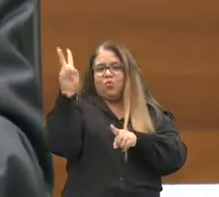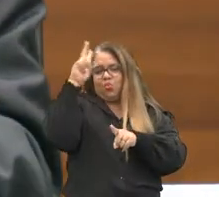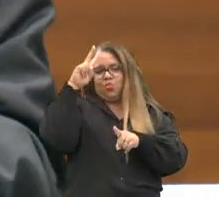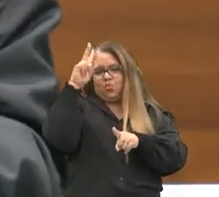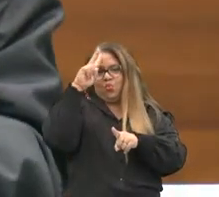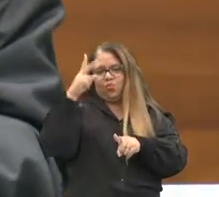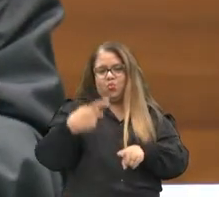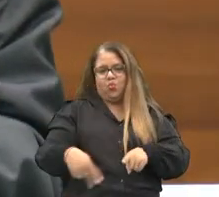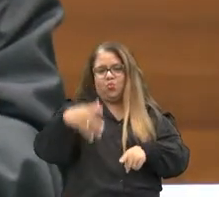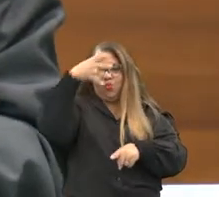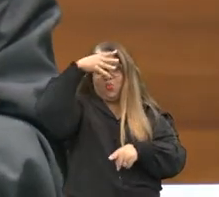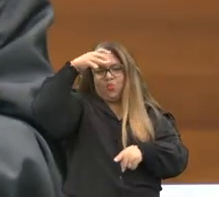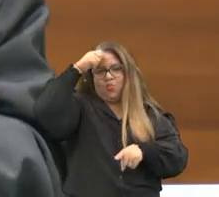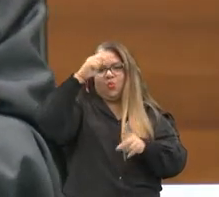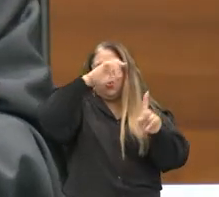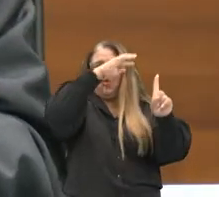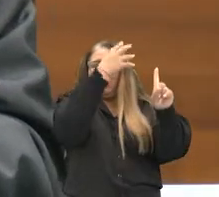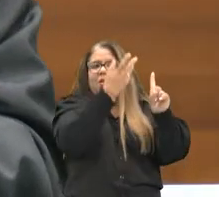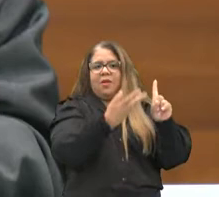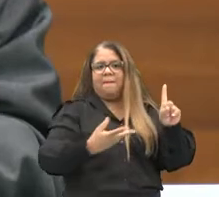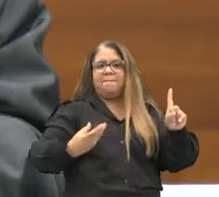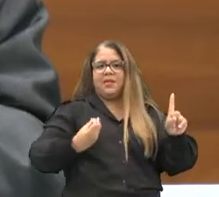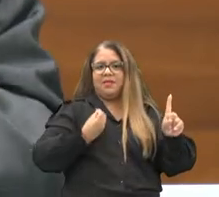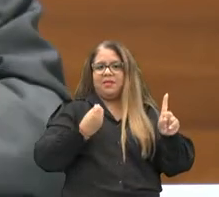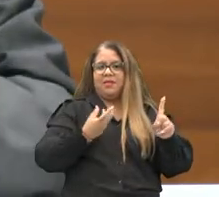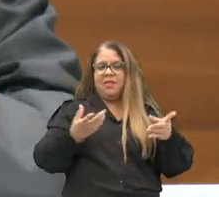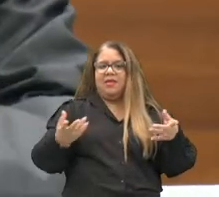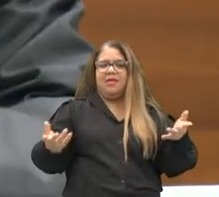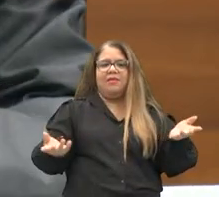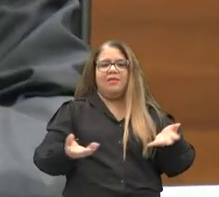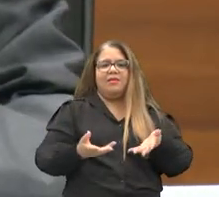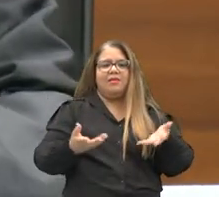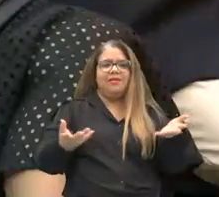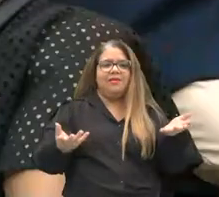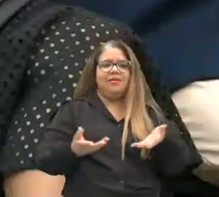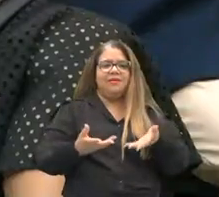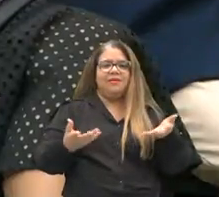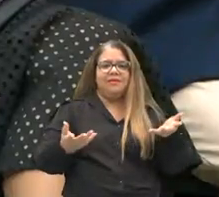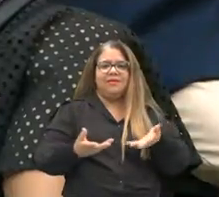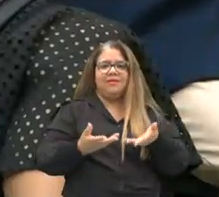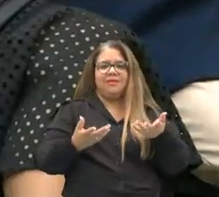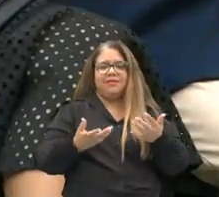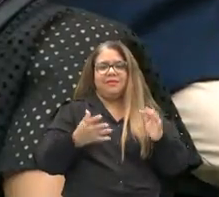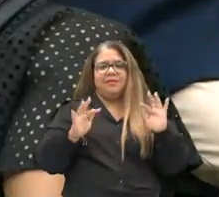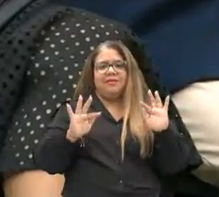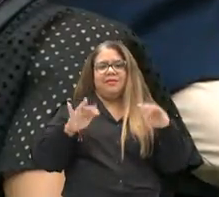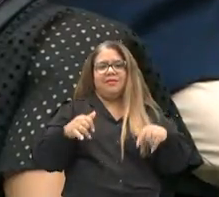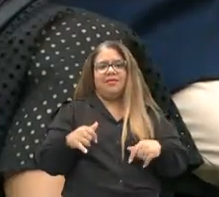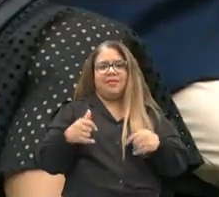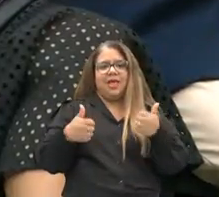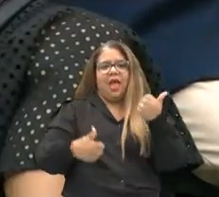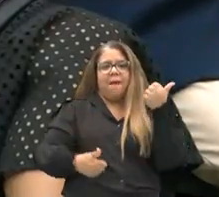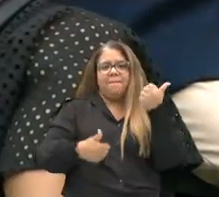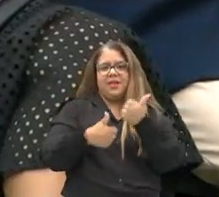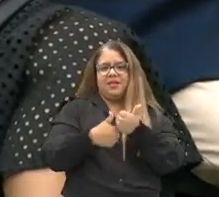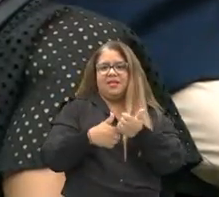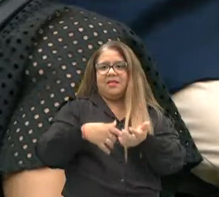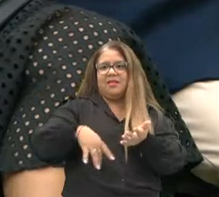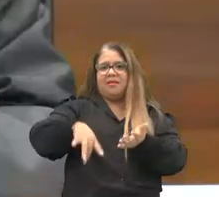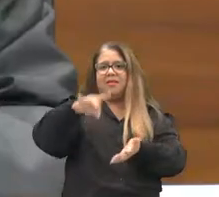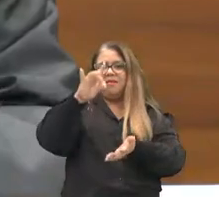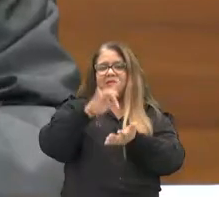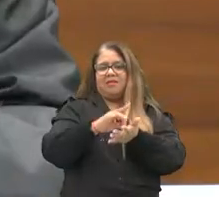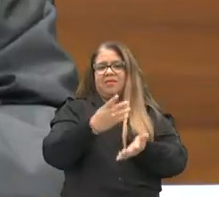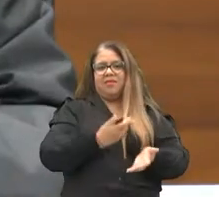presença. Muito obrigado. E agora, para encerrar a nossa solenidade, o representante oficial do governo de Mato Grosso,